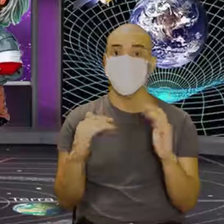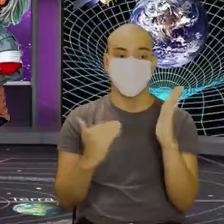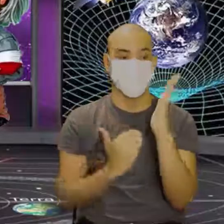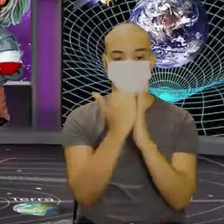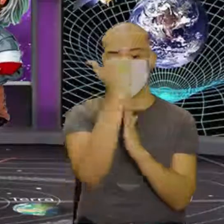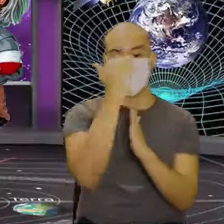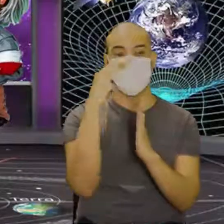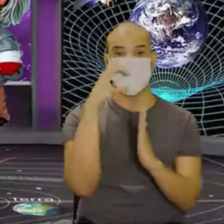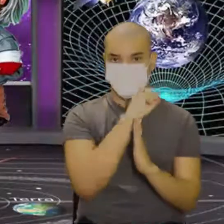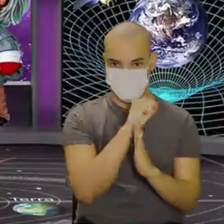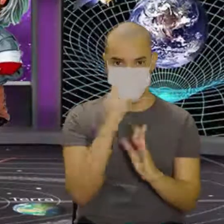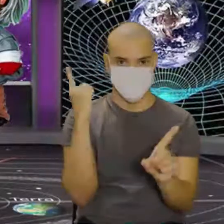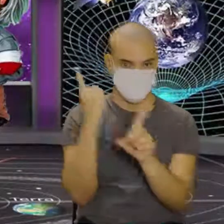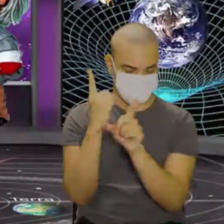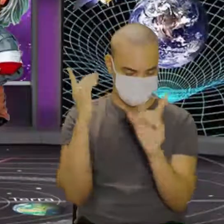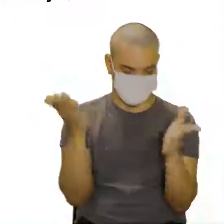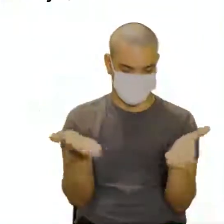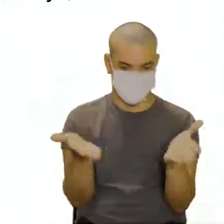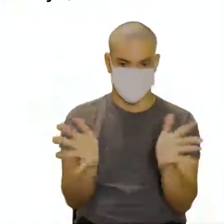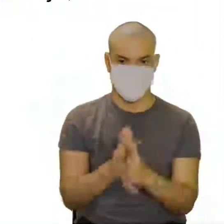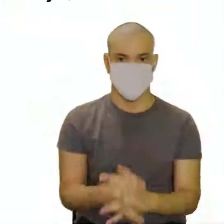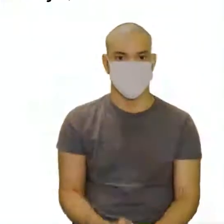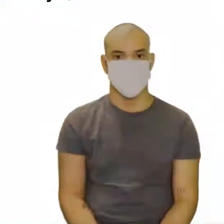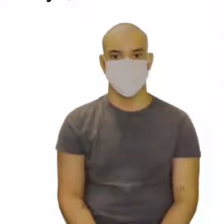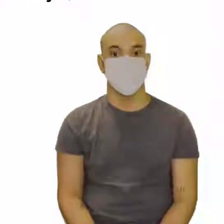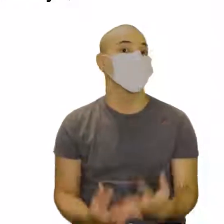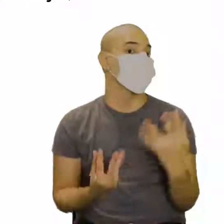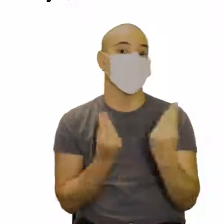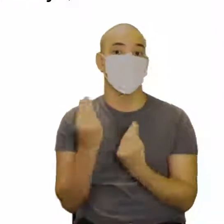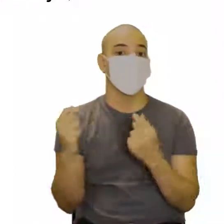carregamento? Vamos lá descobrir, olha só. Como